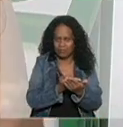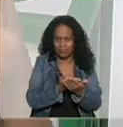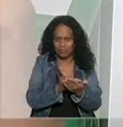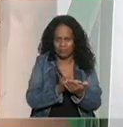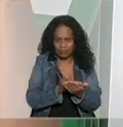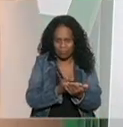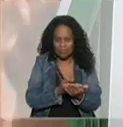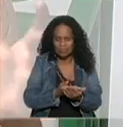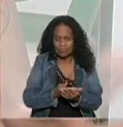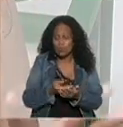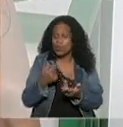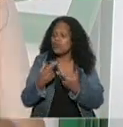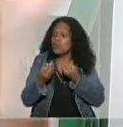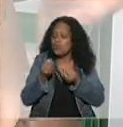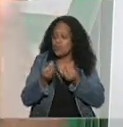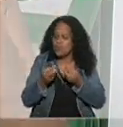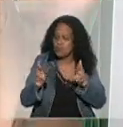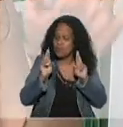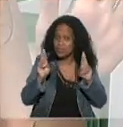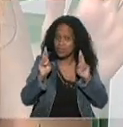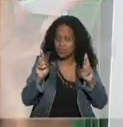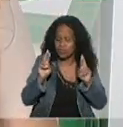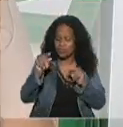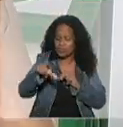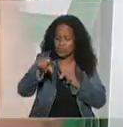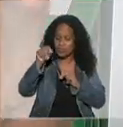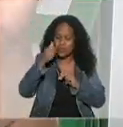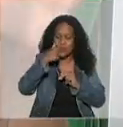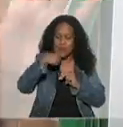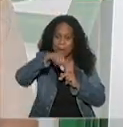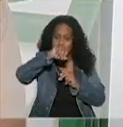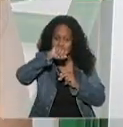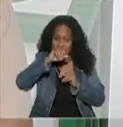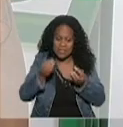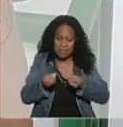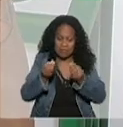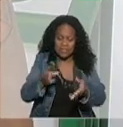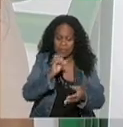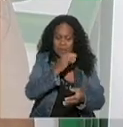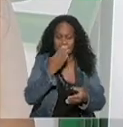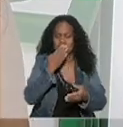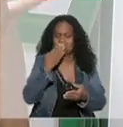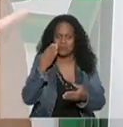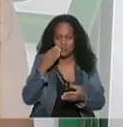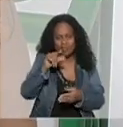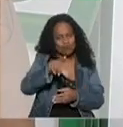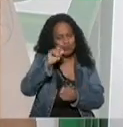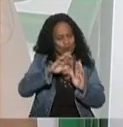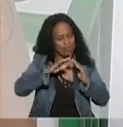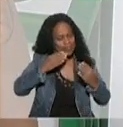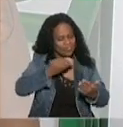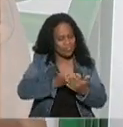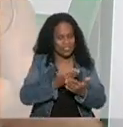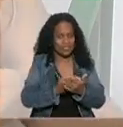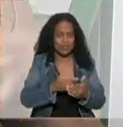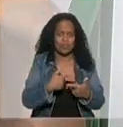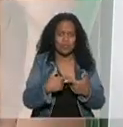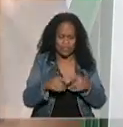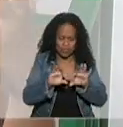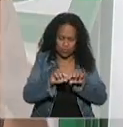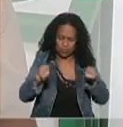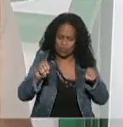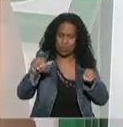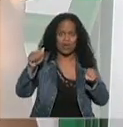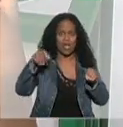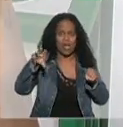escolhi o OGA porque tinha uma corda pendurada numa árvore, ponto. Ponto. E foi a melhor decisão que eu tomei, assim. Eu sou Chicrin Zoré,